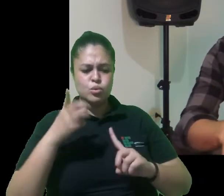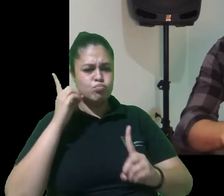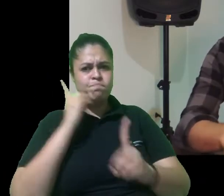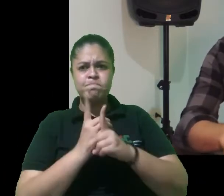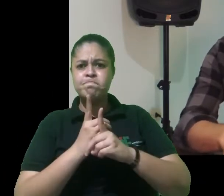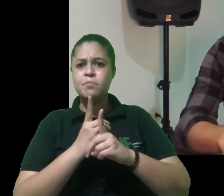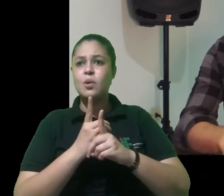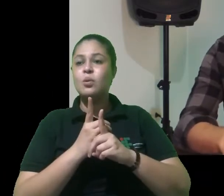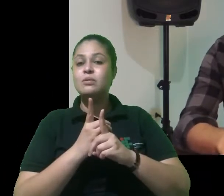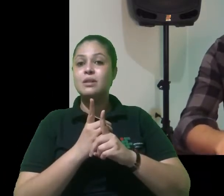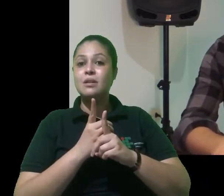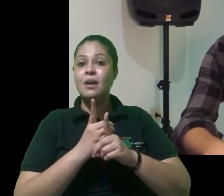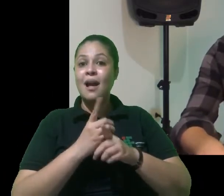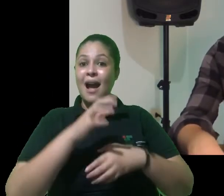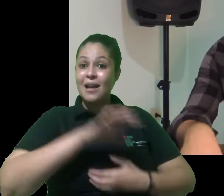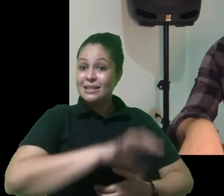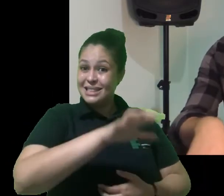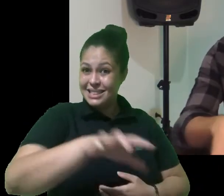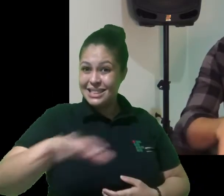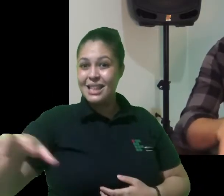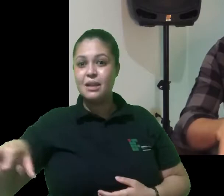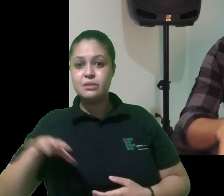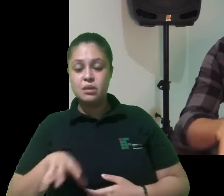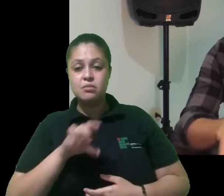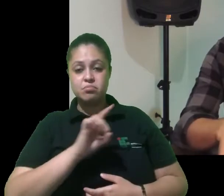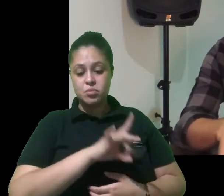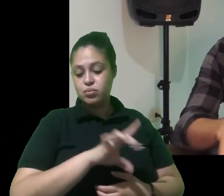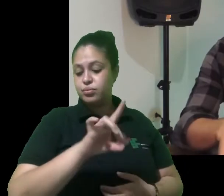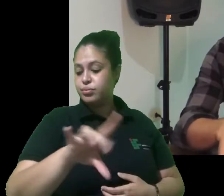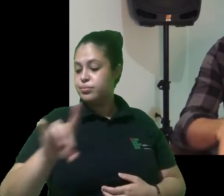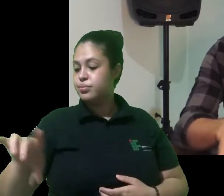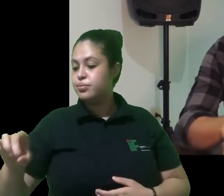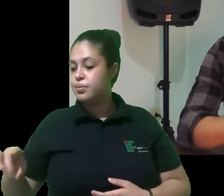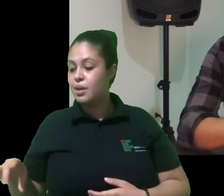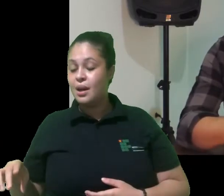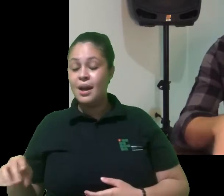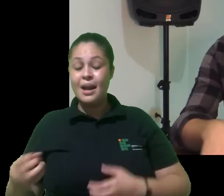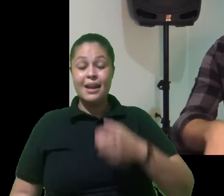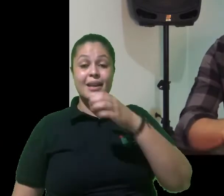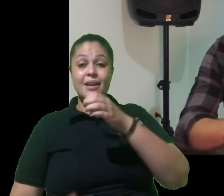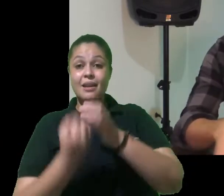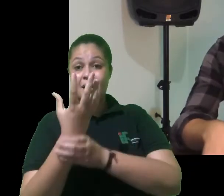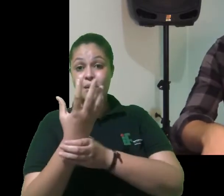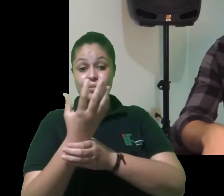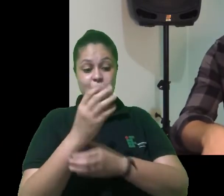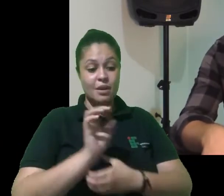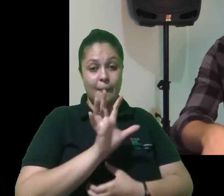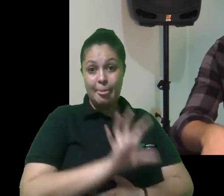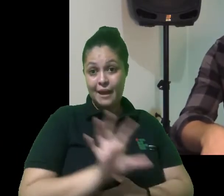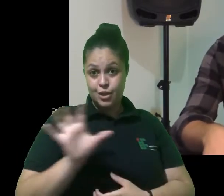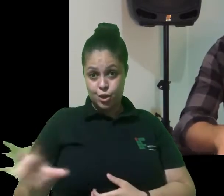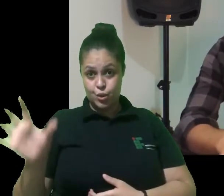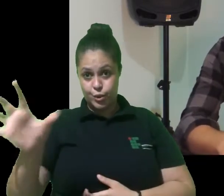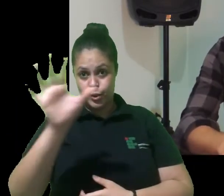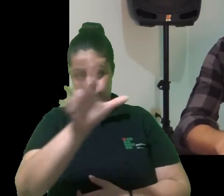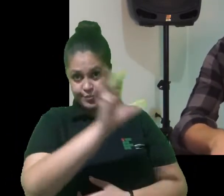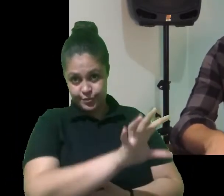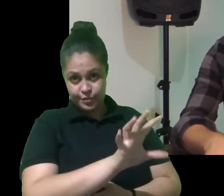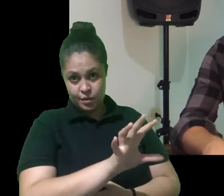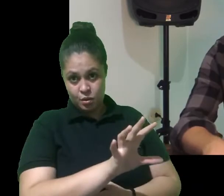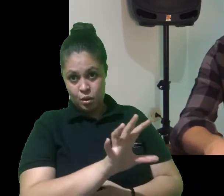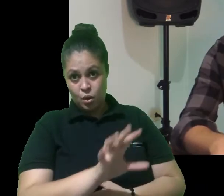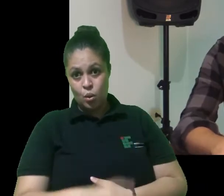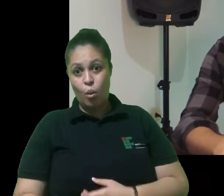nós encontramos a distribuição desse elemento e formamos regiões, segundo